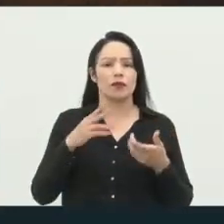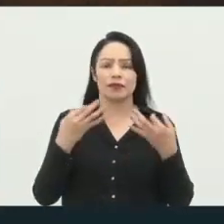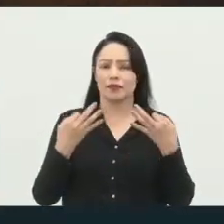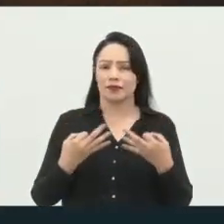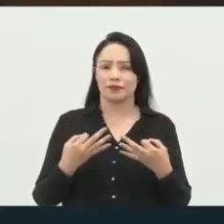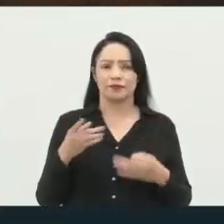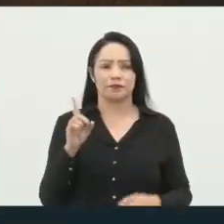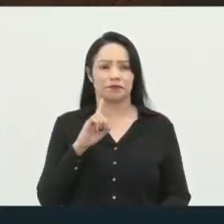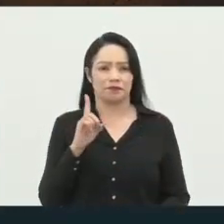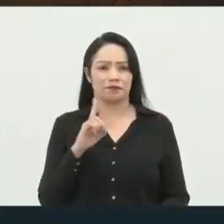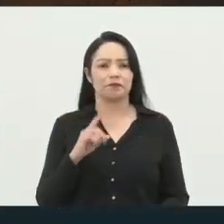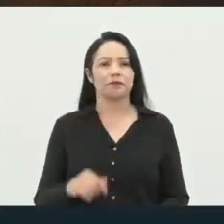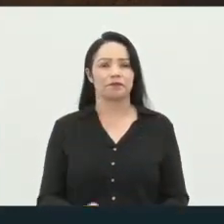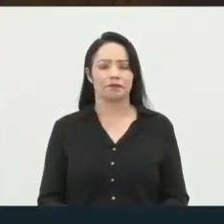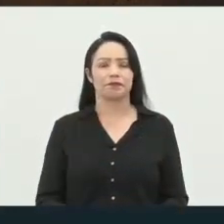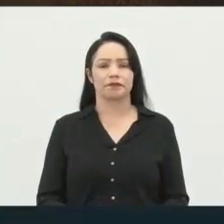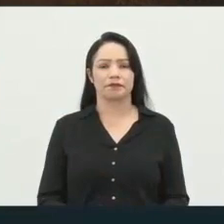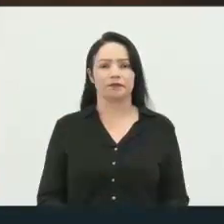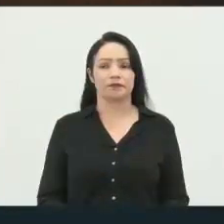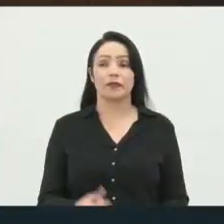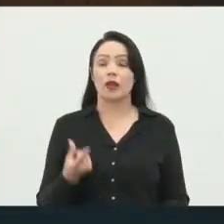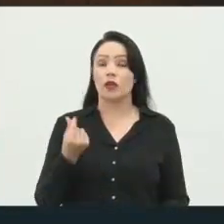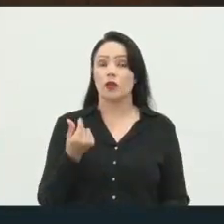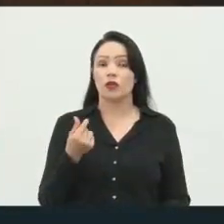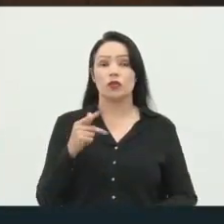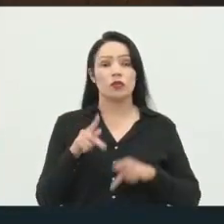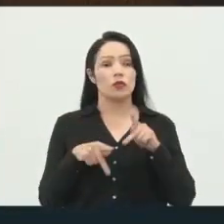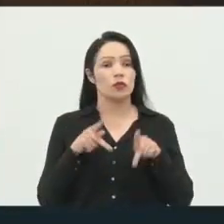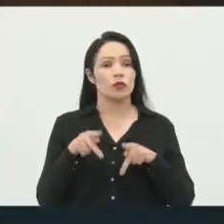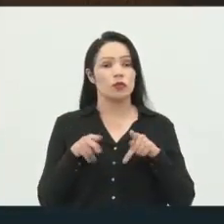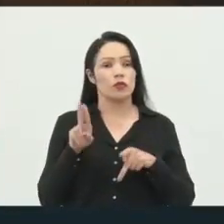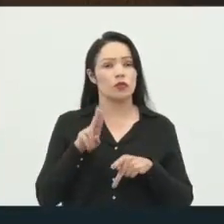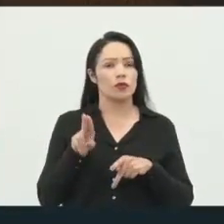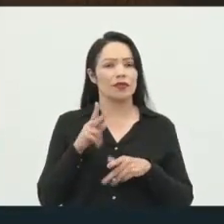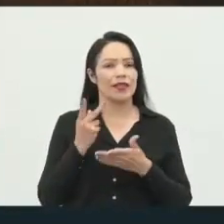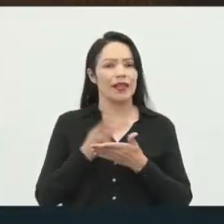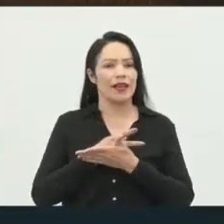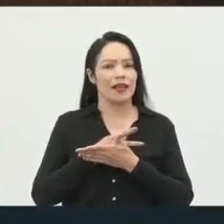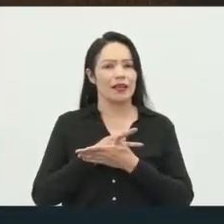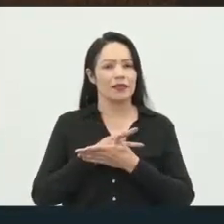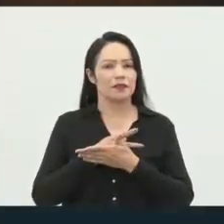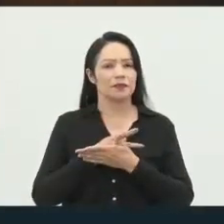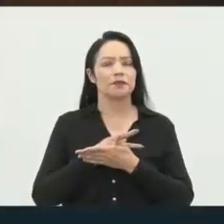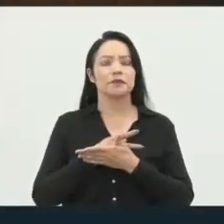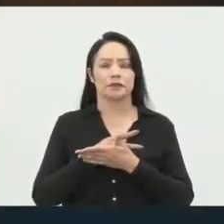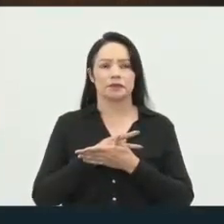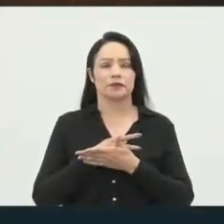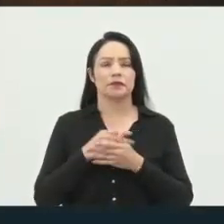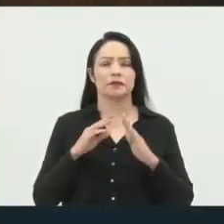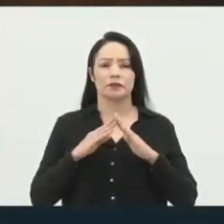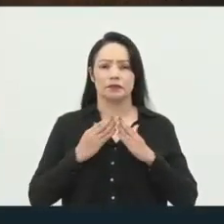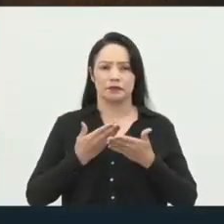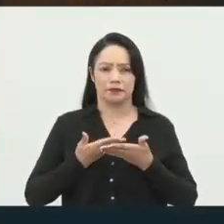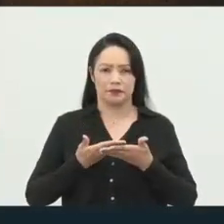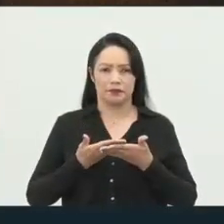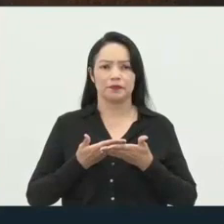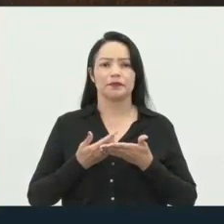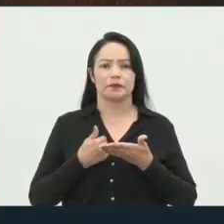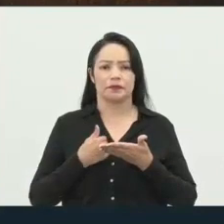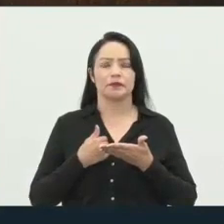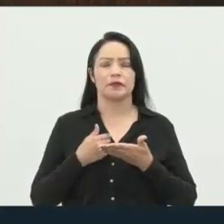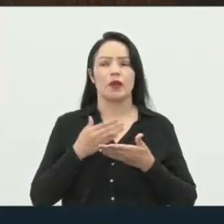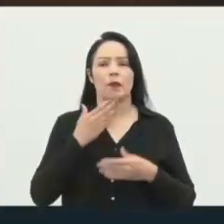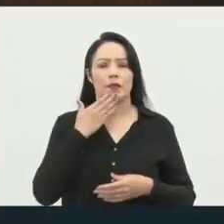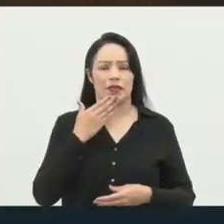digamos assim não é por falar em dinheiro público mal utilizado tô com um requerimento em qual qual vou protocolar hoje